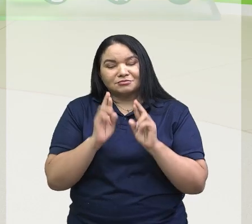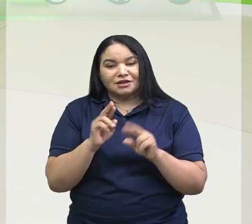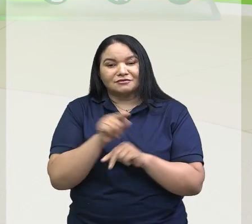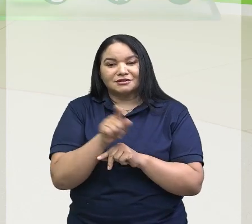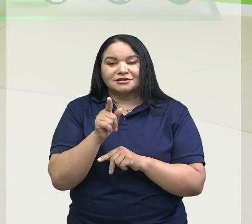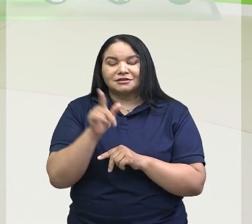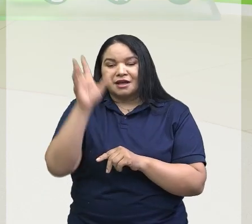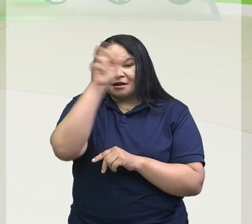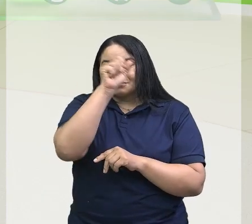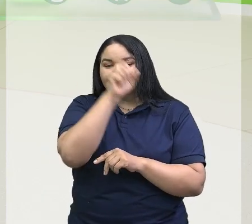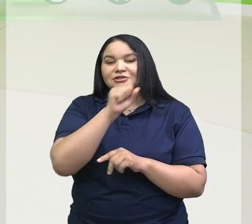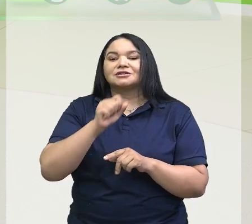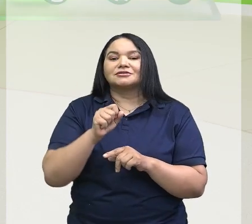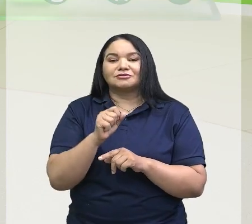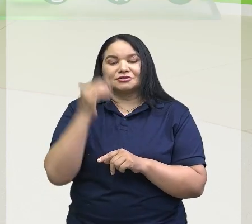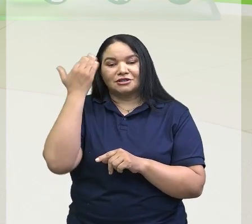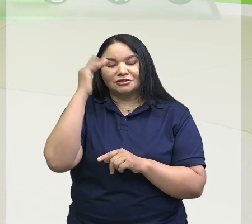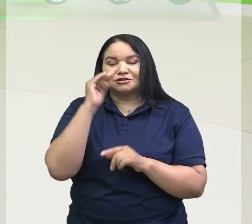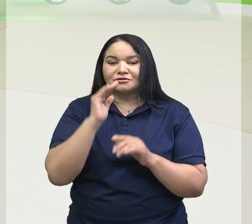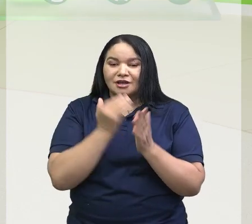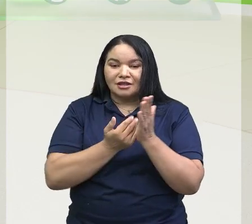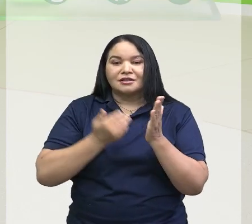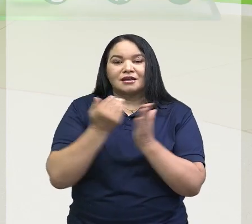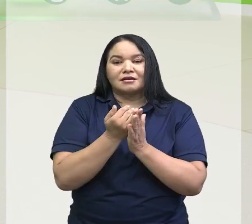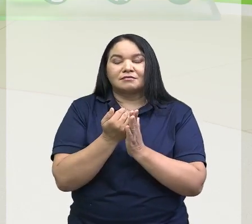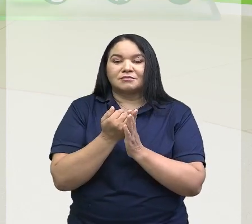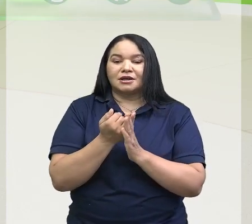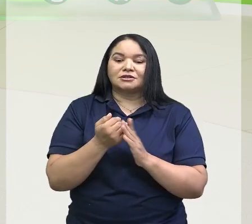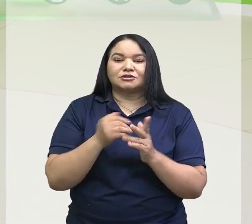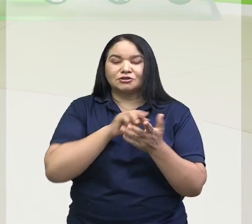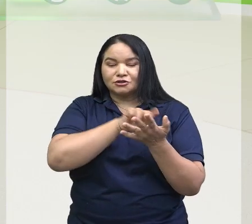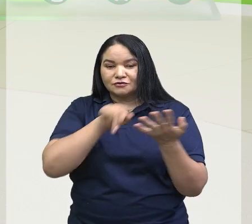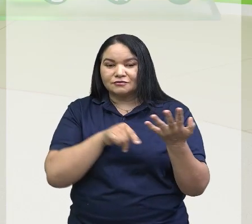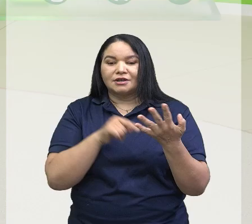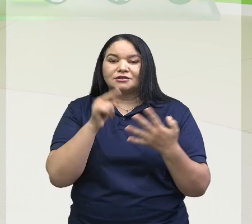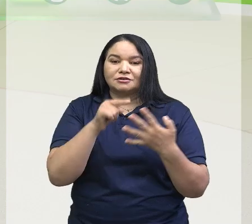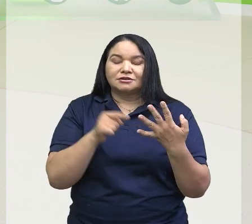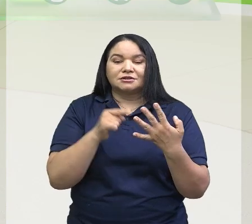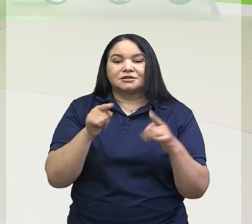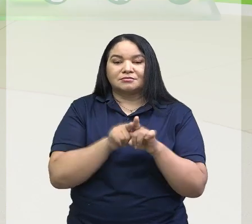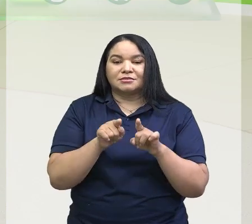curtido, tenham compreendido um pouco mais ali sobre a poluição e algumas técnicas para a